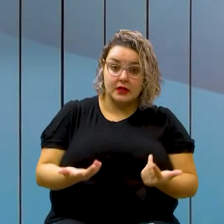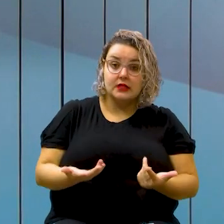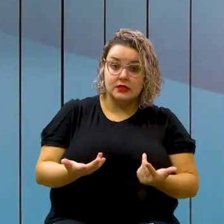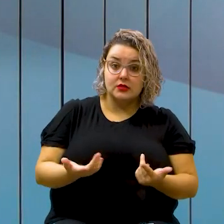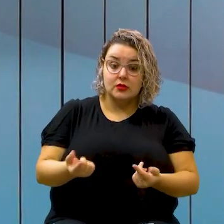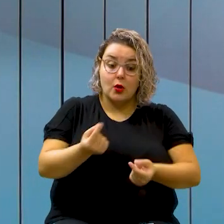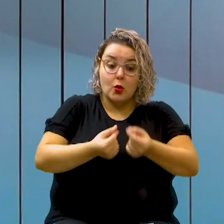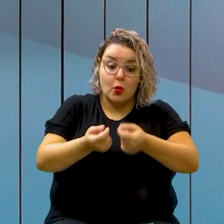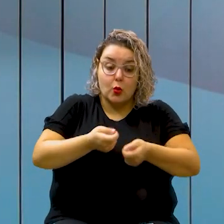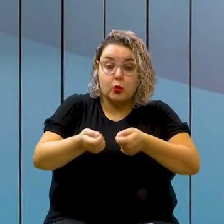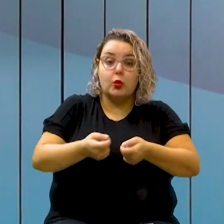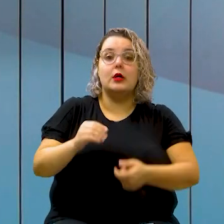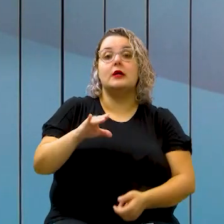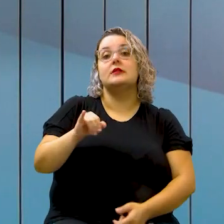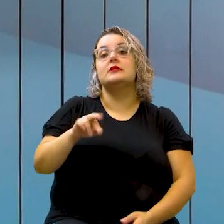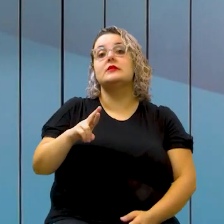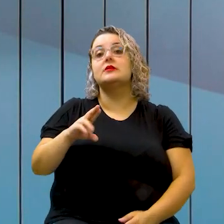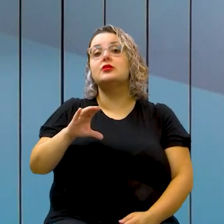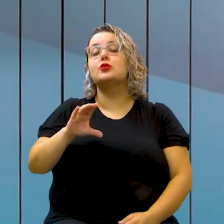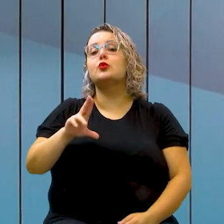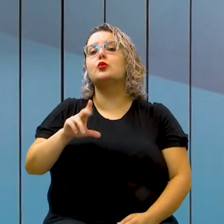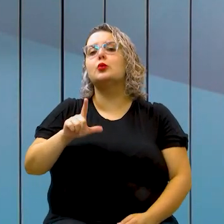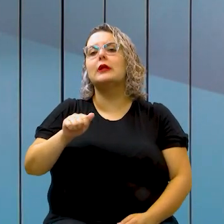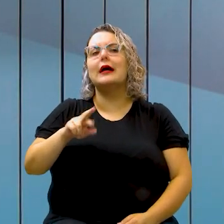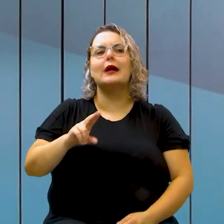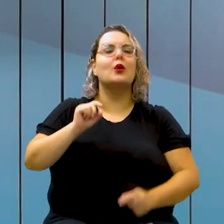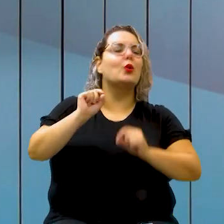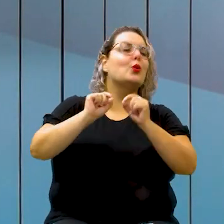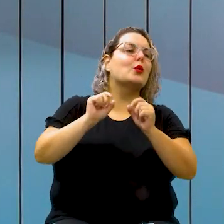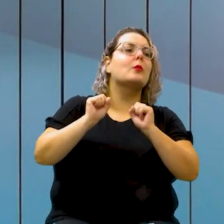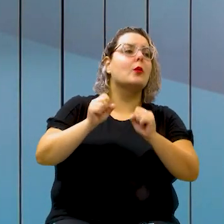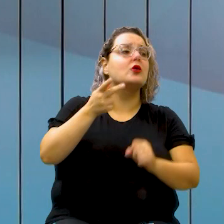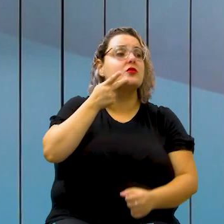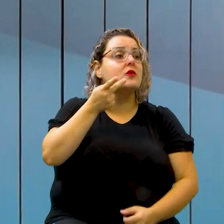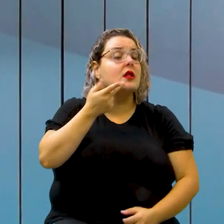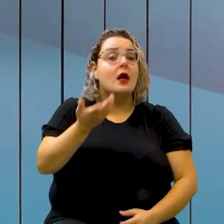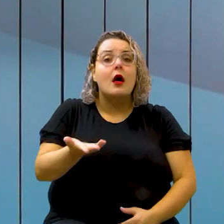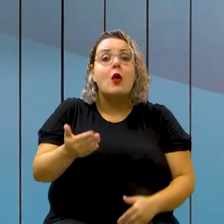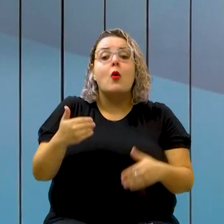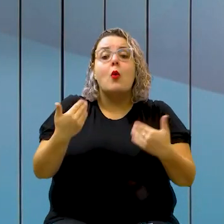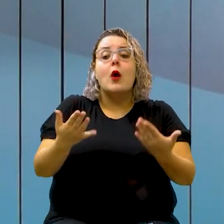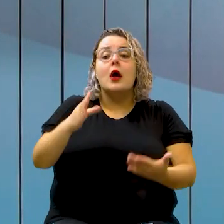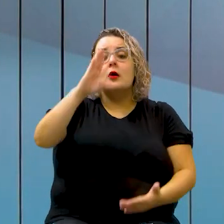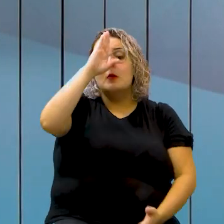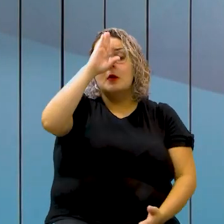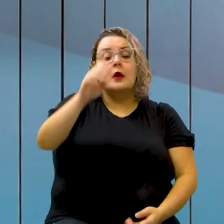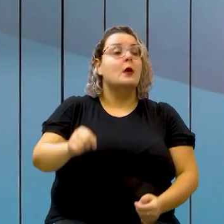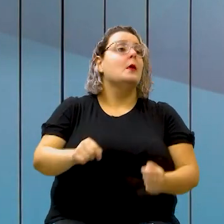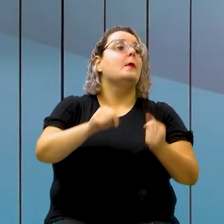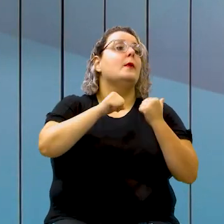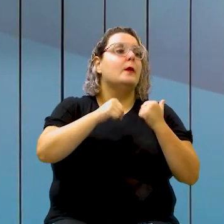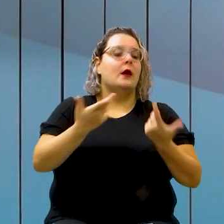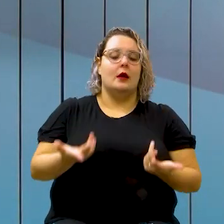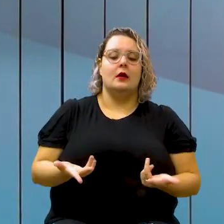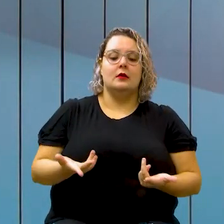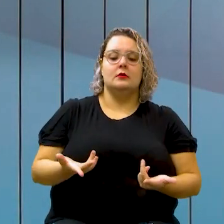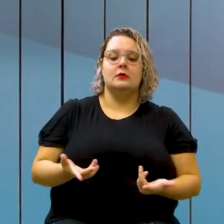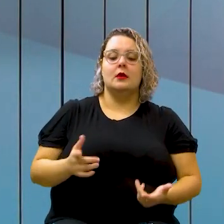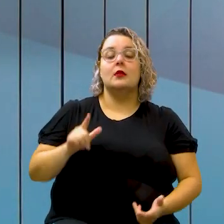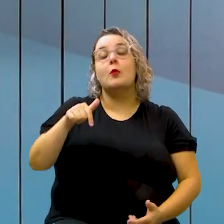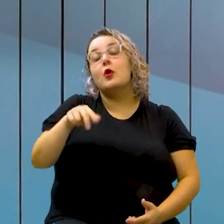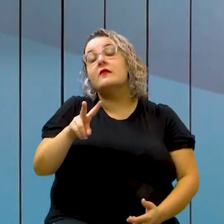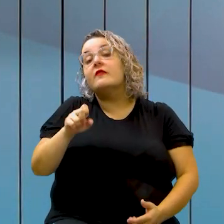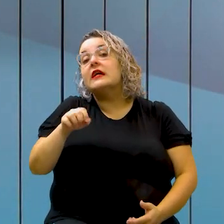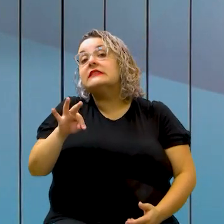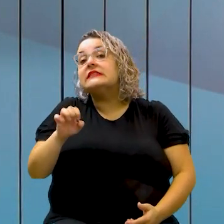benefícios da economia circular. O que a senhora pode falar a Uhum. respeito disso? Quais os principais benefícios, a